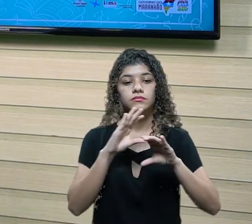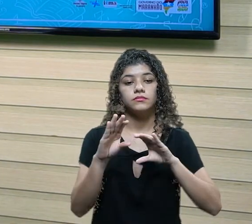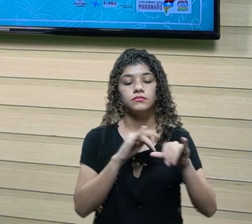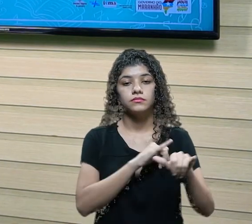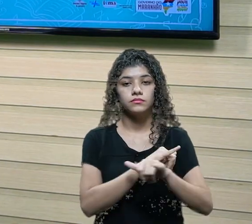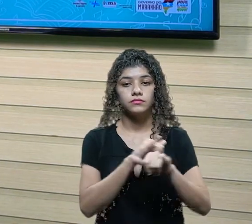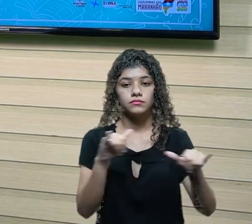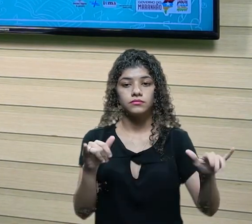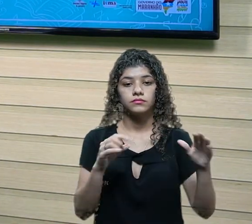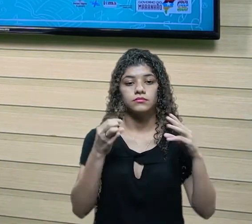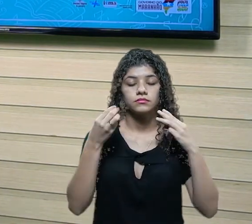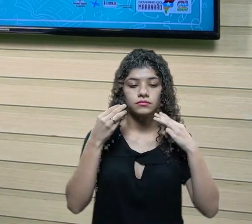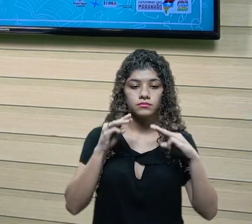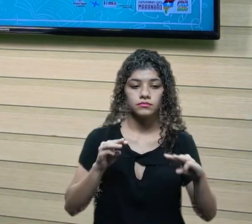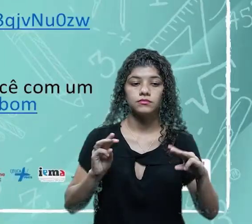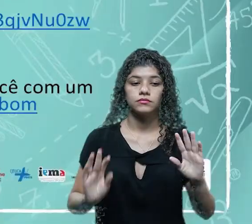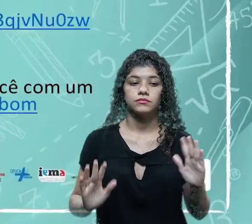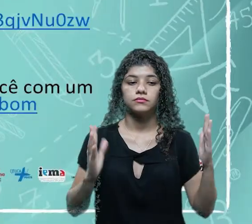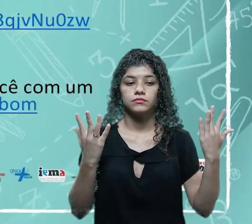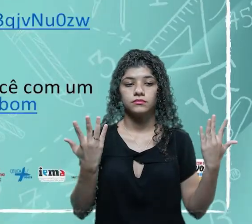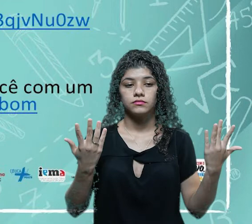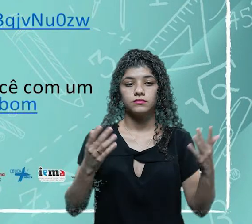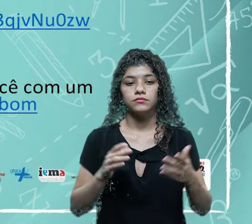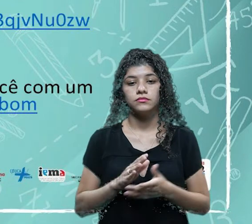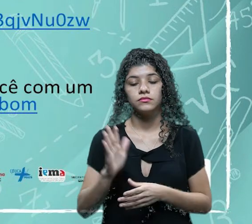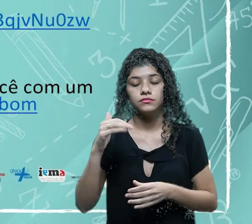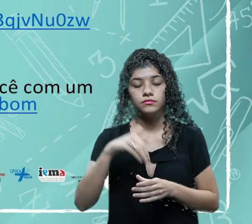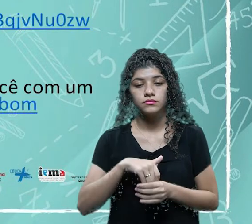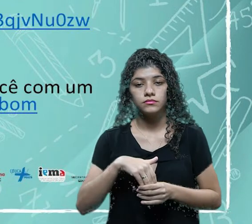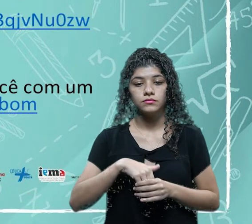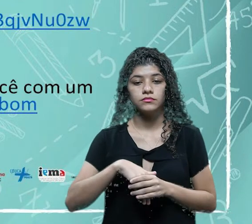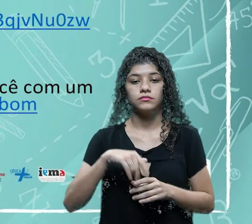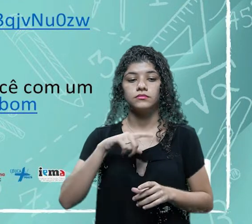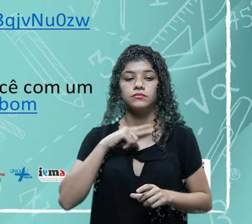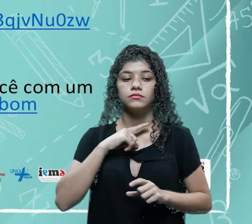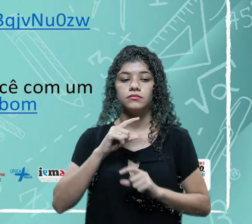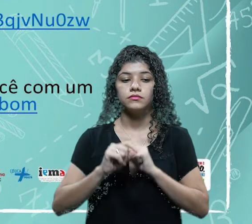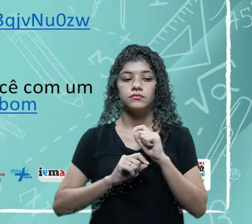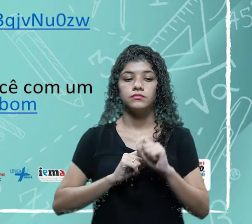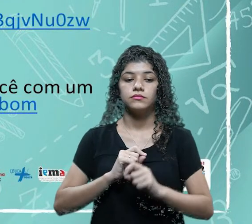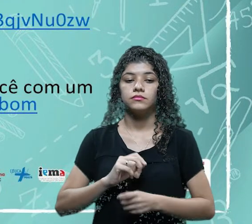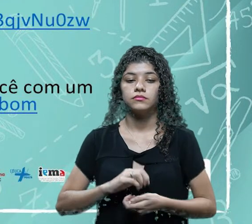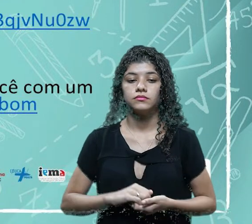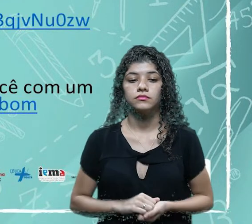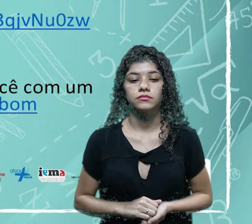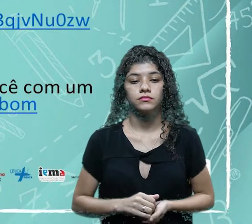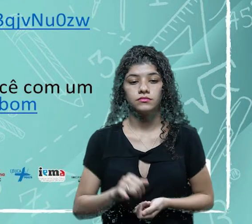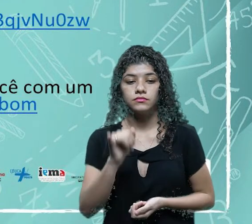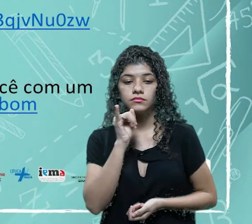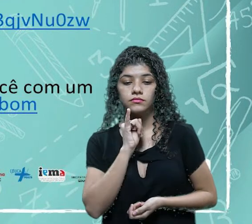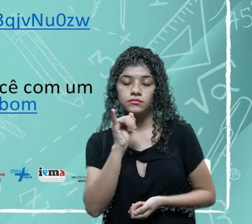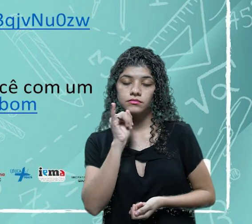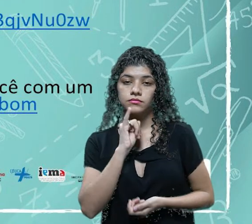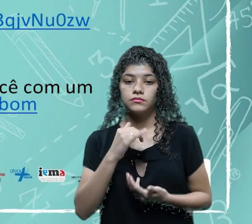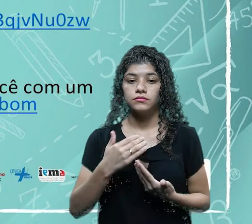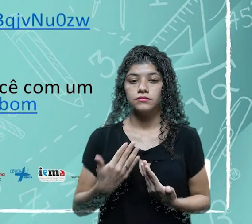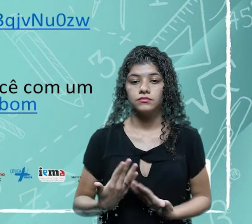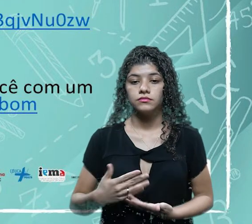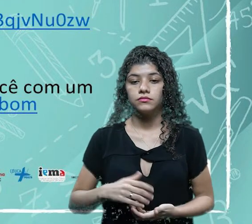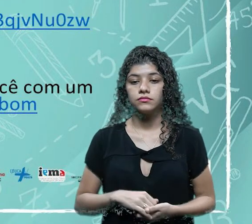né na questão do marketing do evento bom então dentro desse a gente que foi foi foi